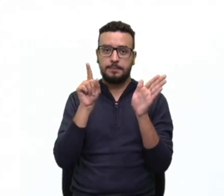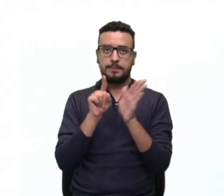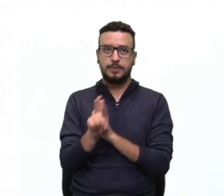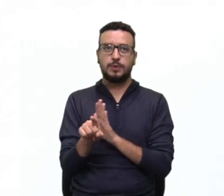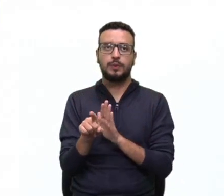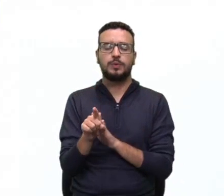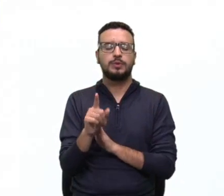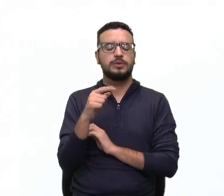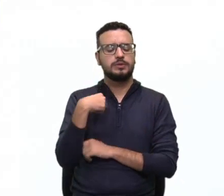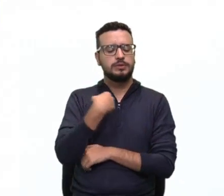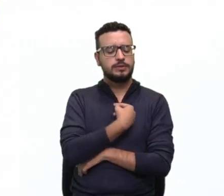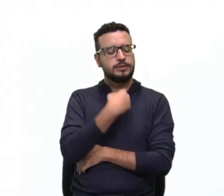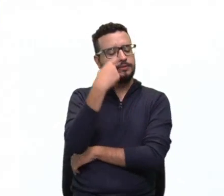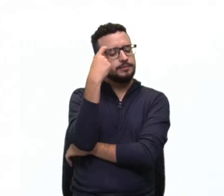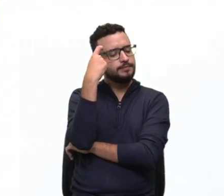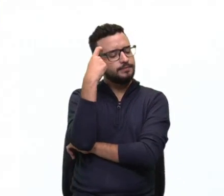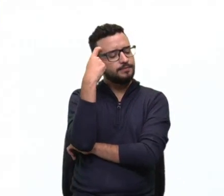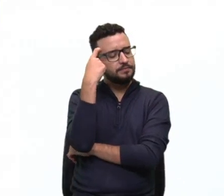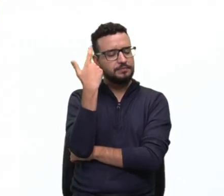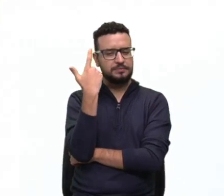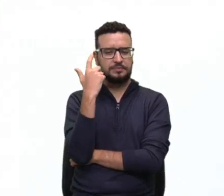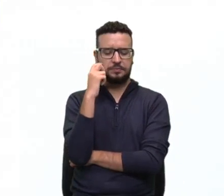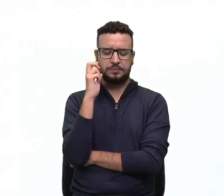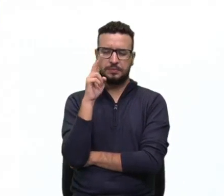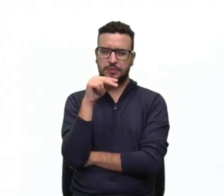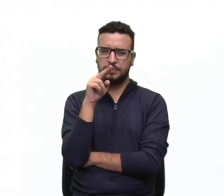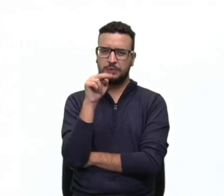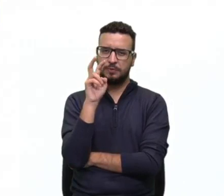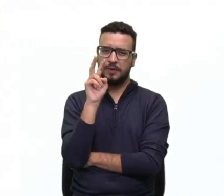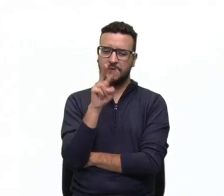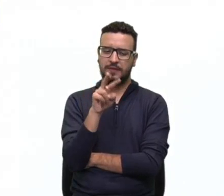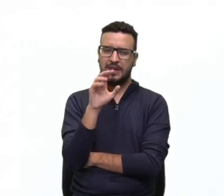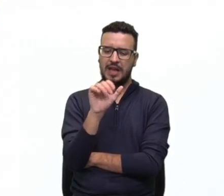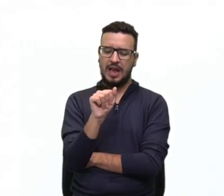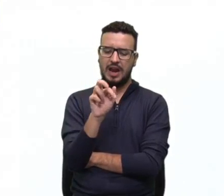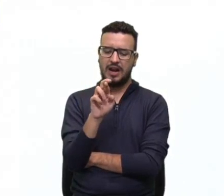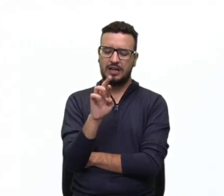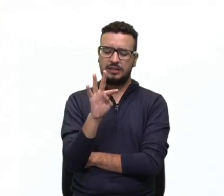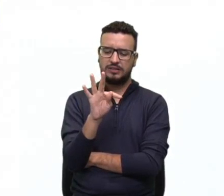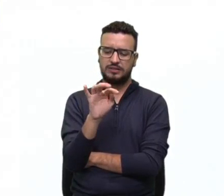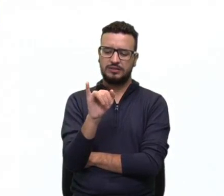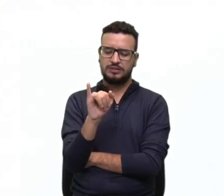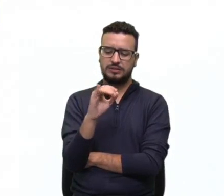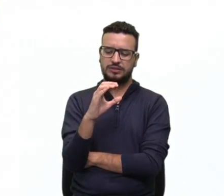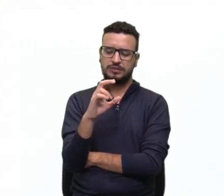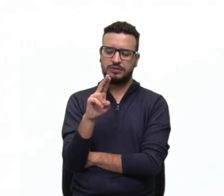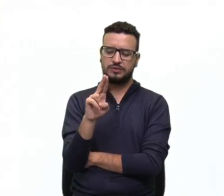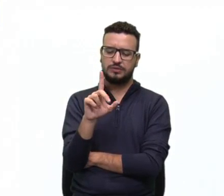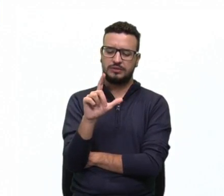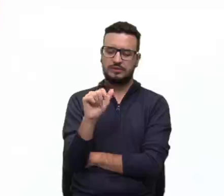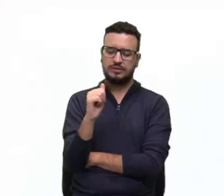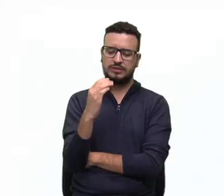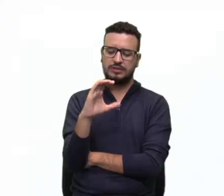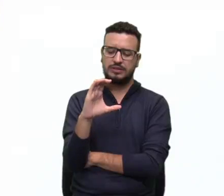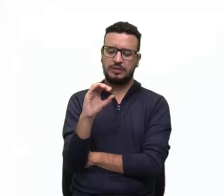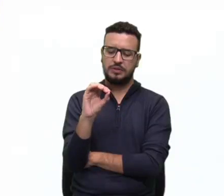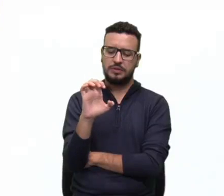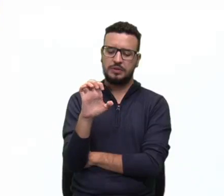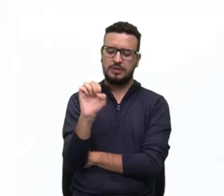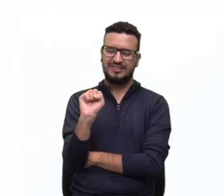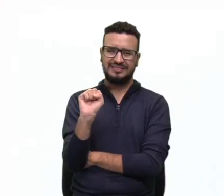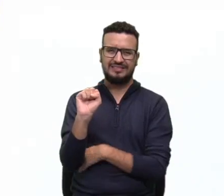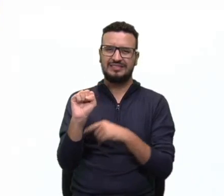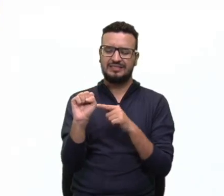que fica quando a gente nunca ouviu falar de articulações é o que realmente são as articulações. Como que a gente